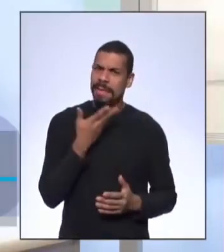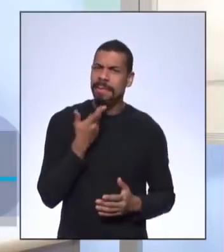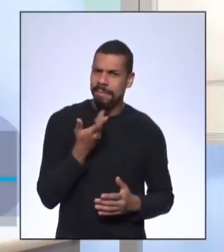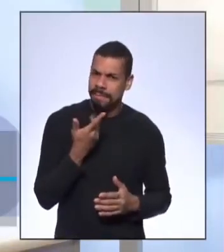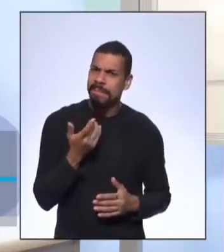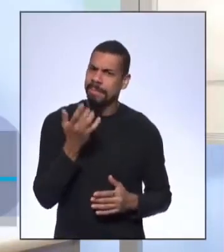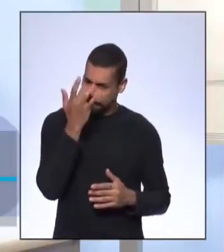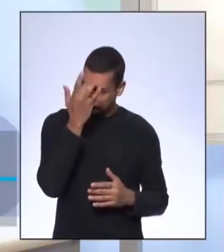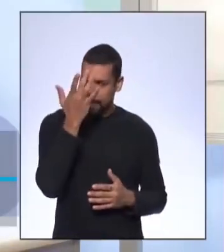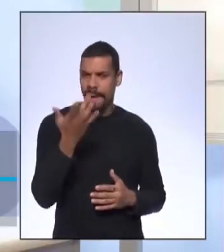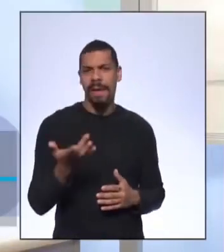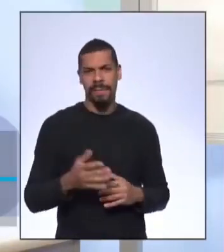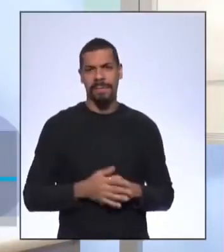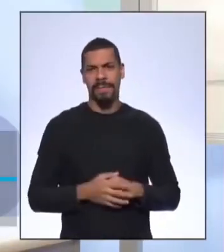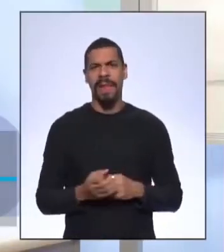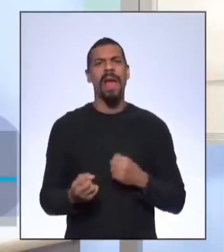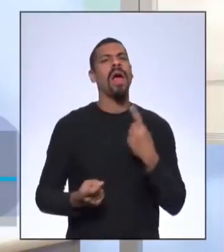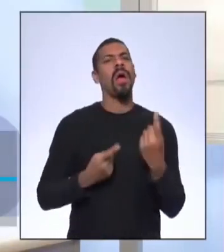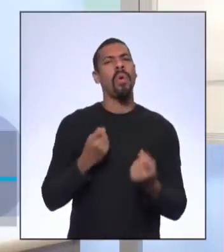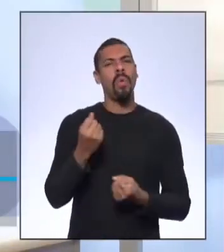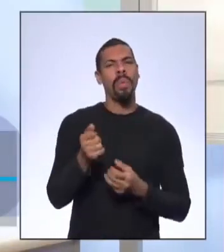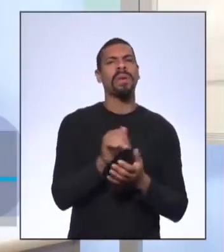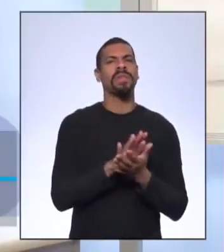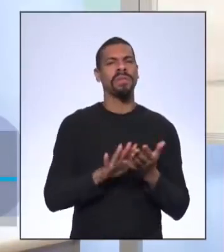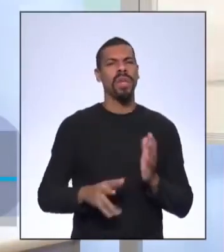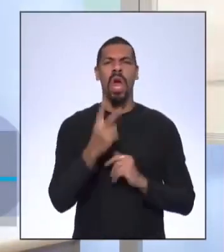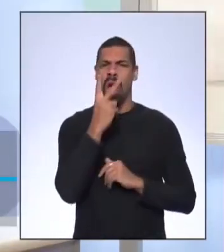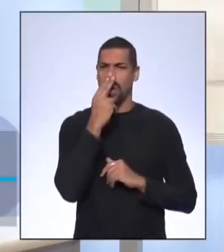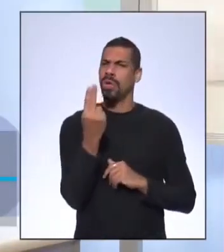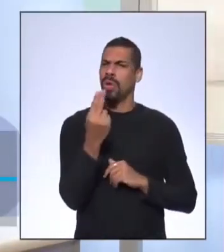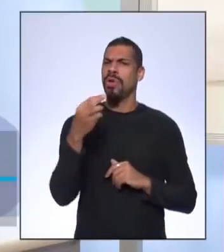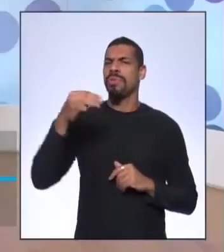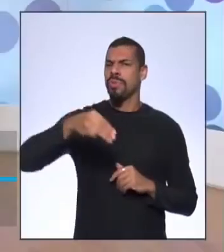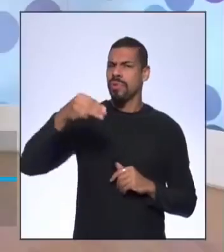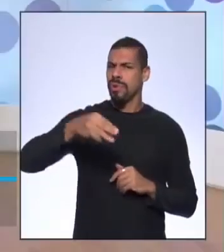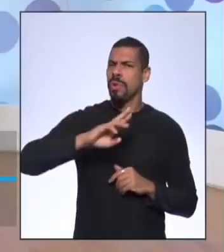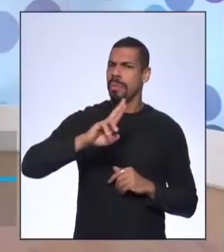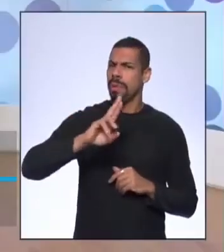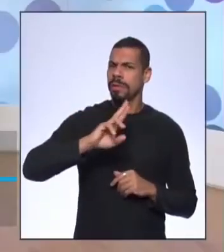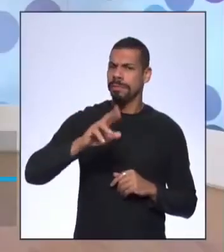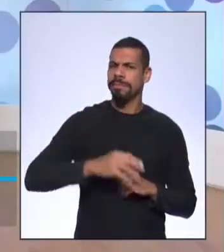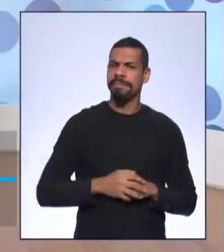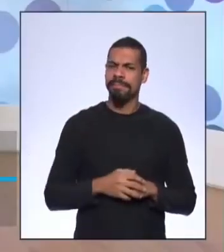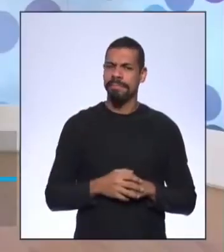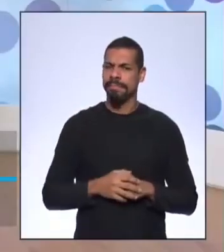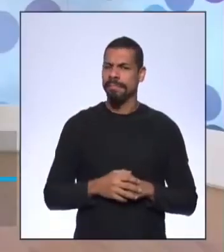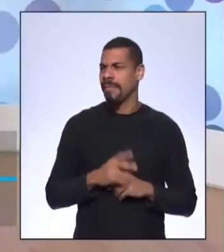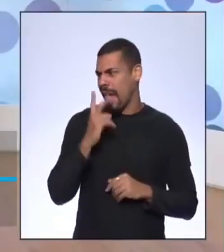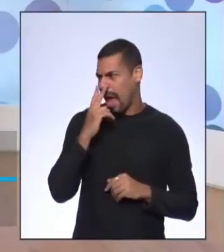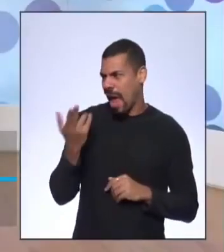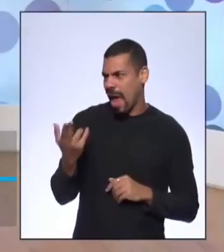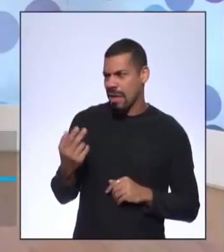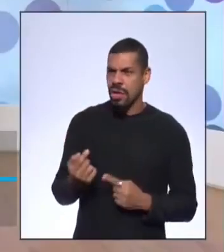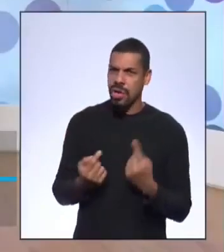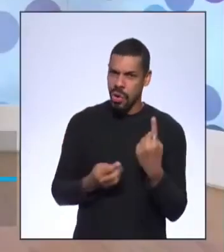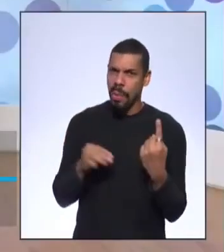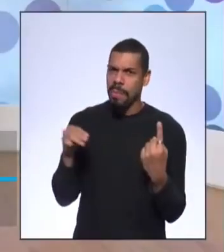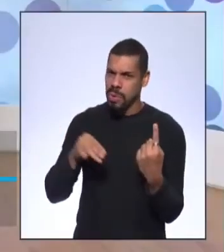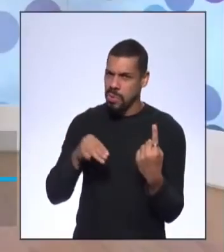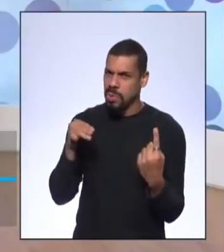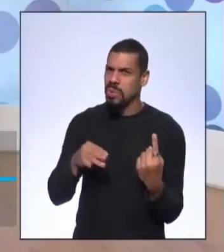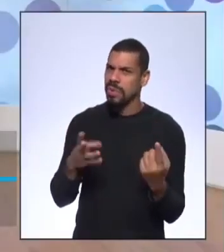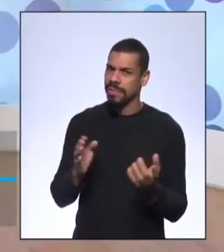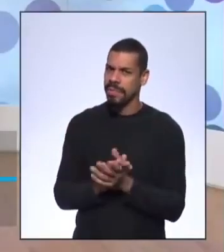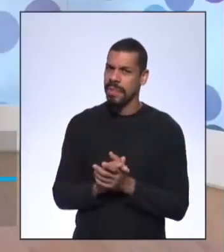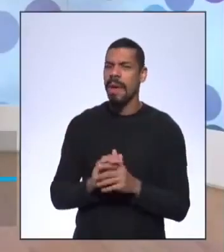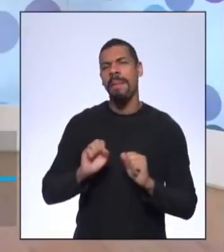né? Essa tem mais alguns exercícios sobre. Acho que 2 minutinhos dá para fazer. Tranquilo. Na verdade, eles fariam em 1.